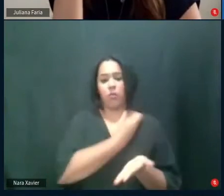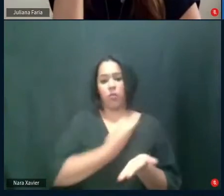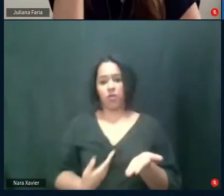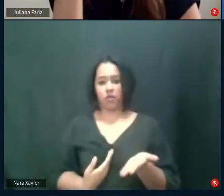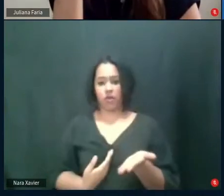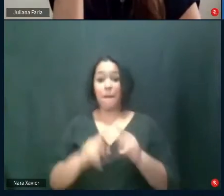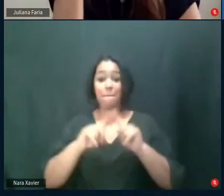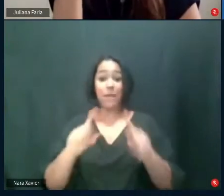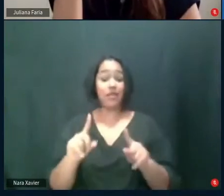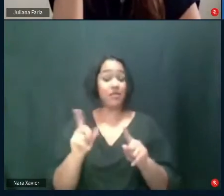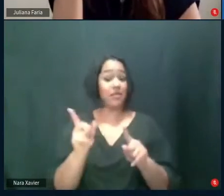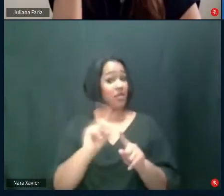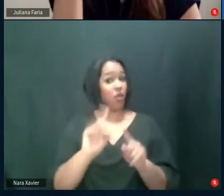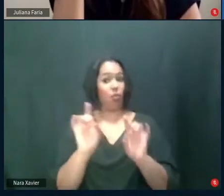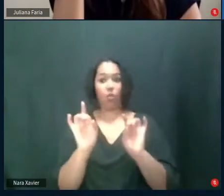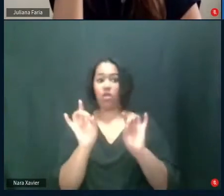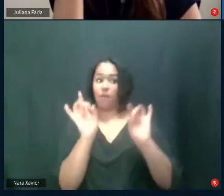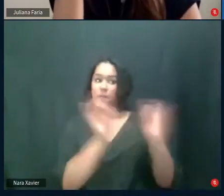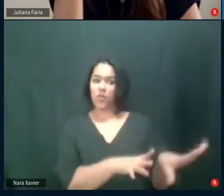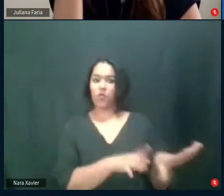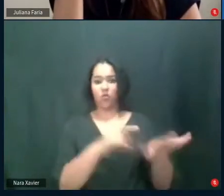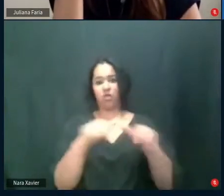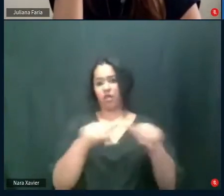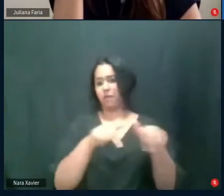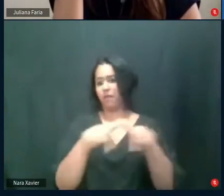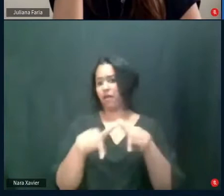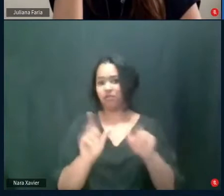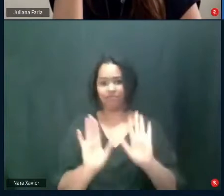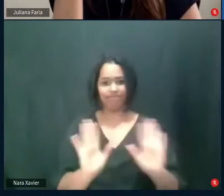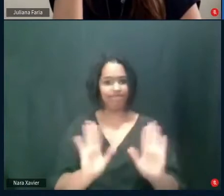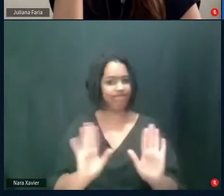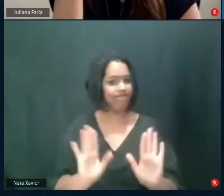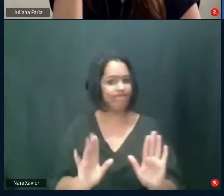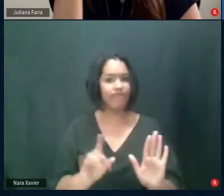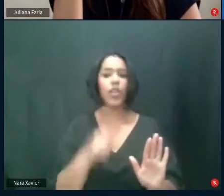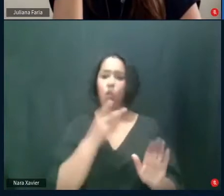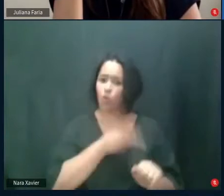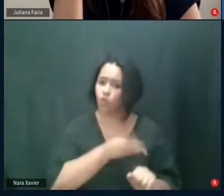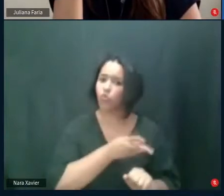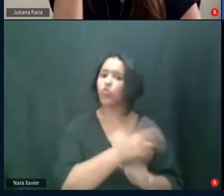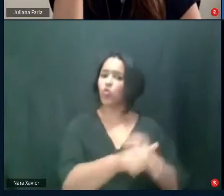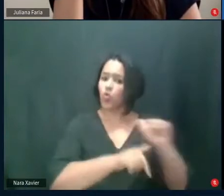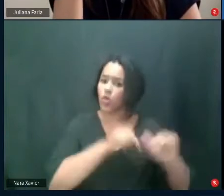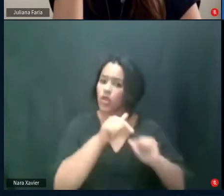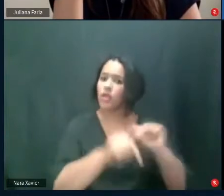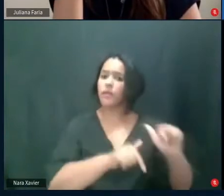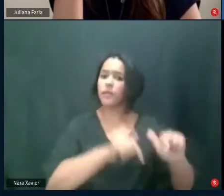fazer o que ele faz. Ele não deixou de atender esses profissionais que estão no interior,